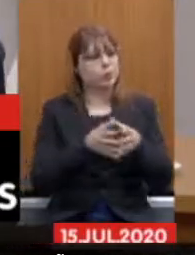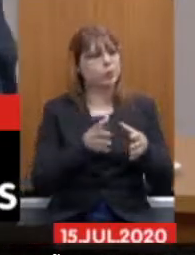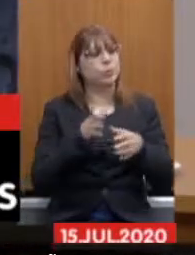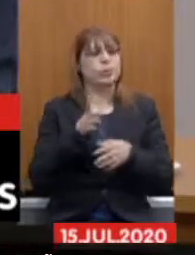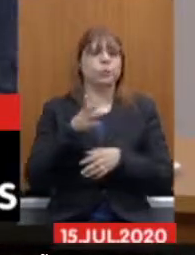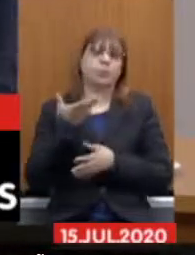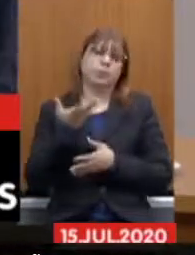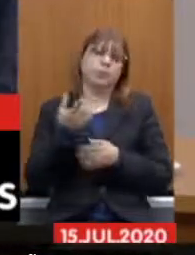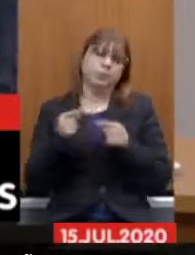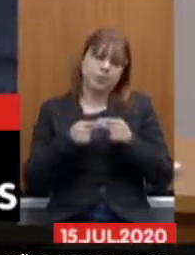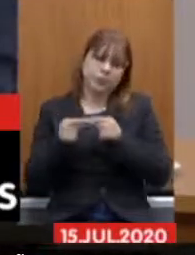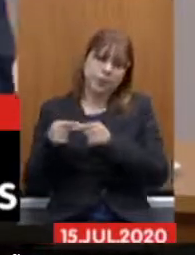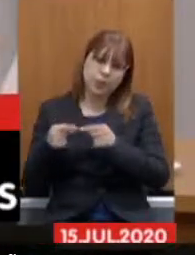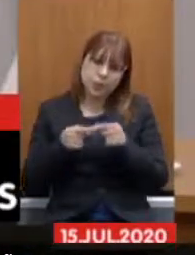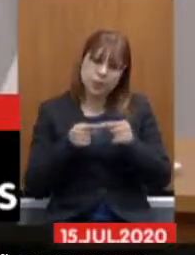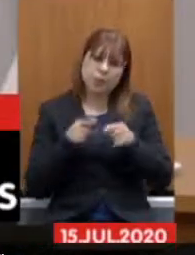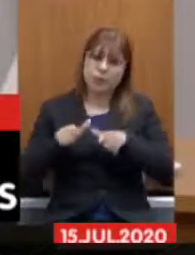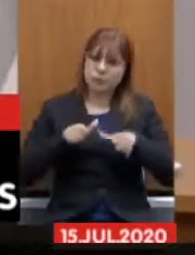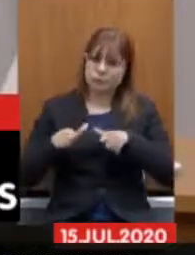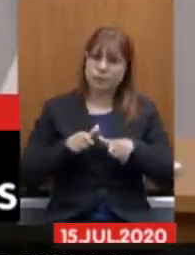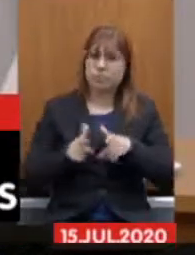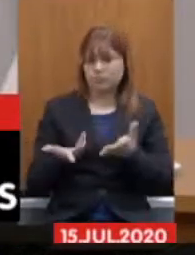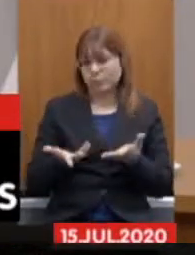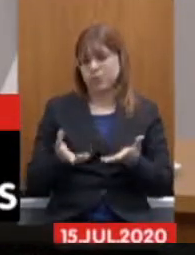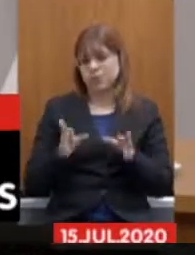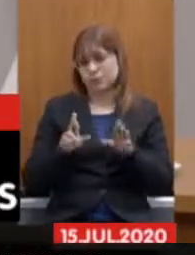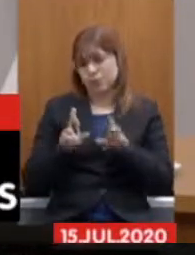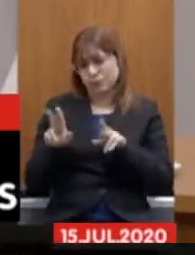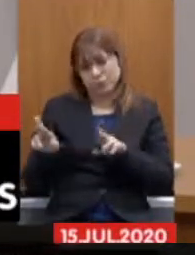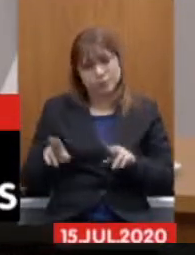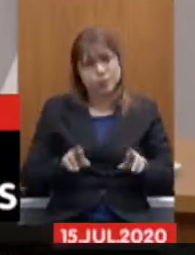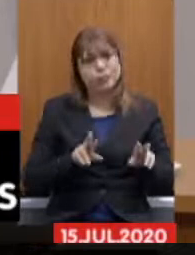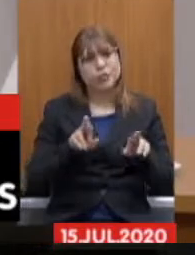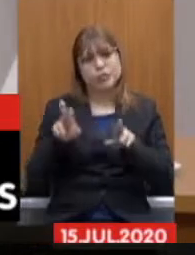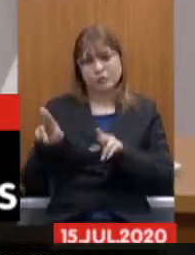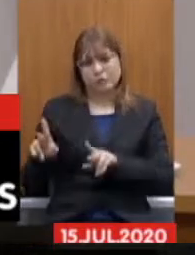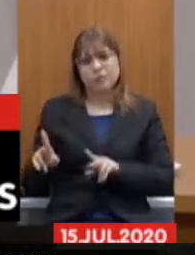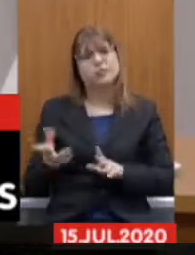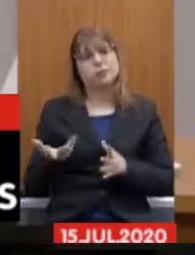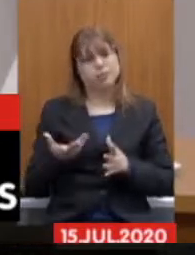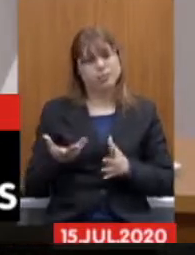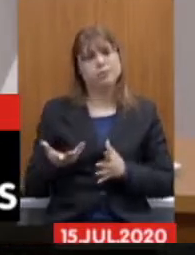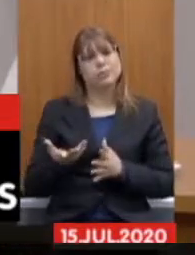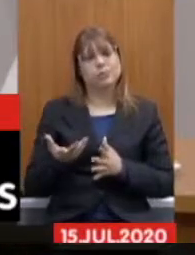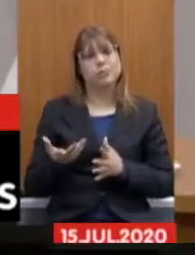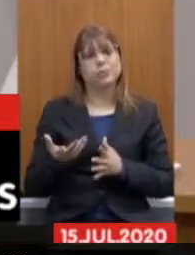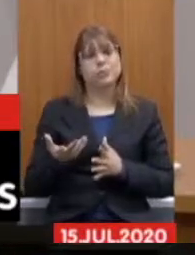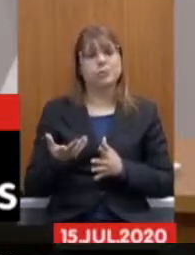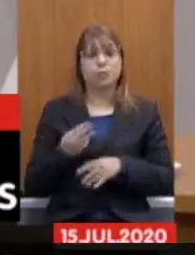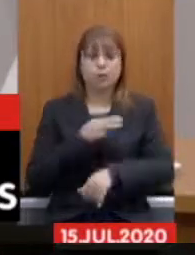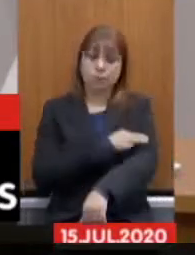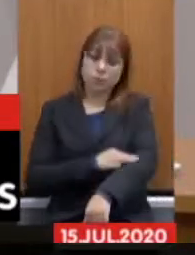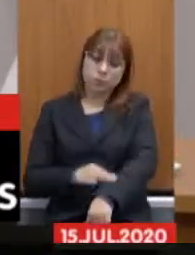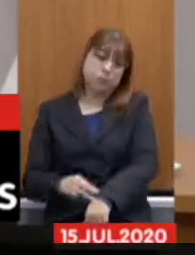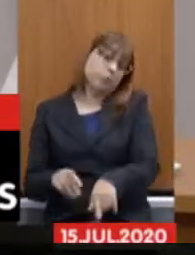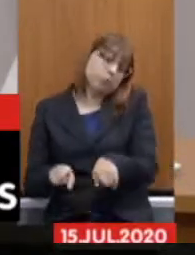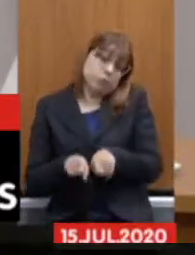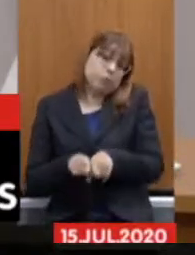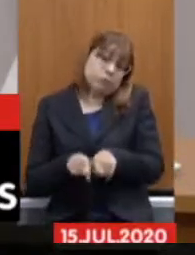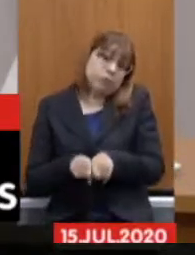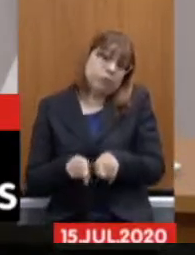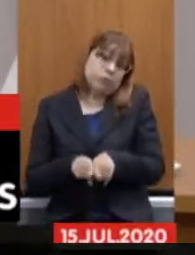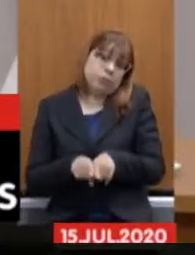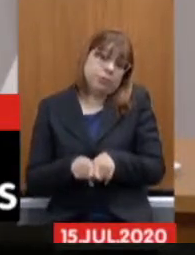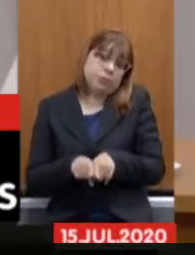a sua situação muito particularizada seu universo particular a ser enfrentado é uma gestão altura não é diferente